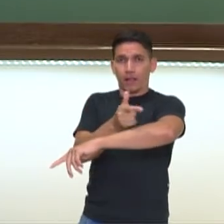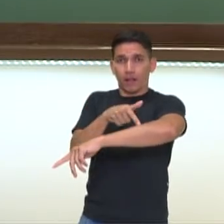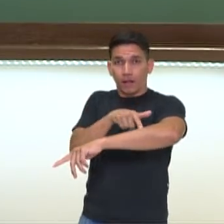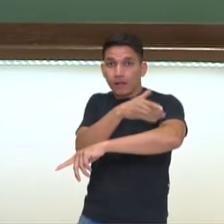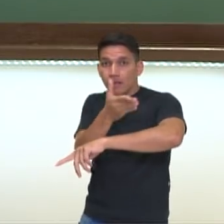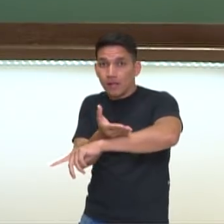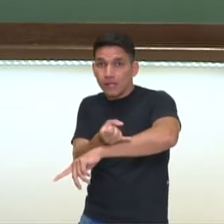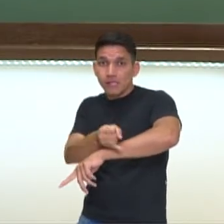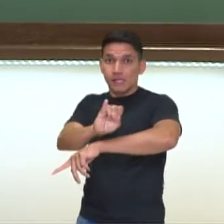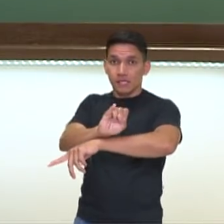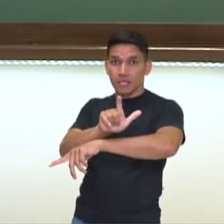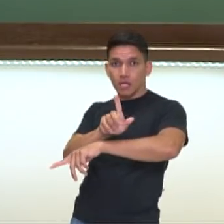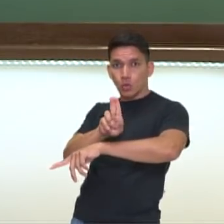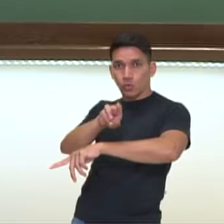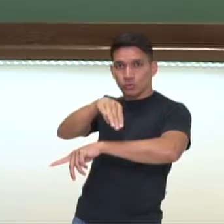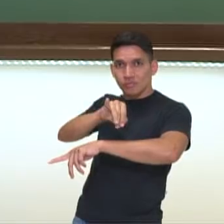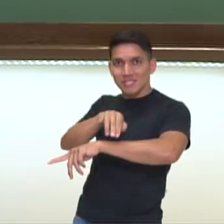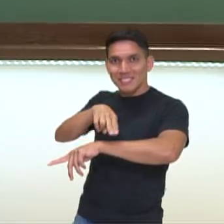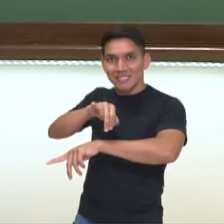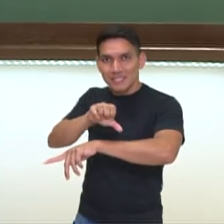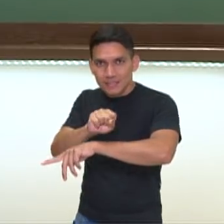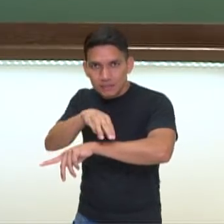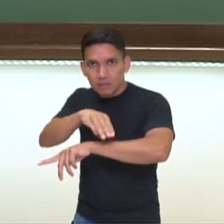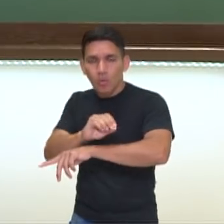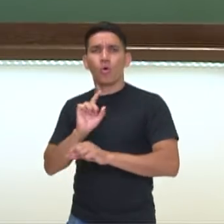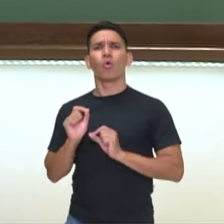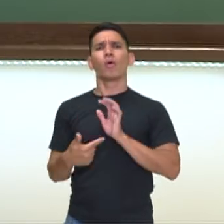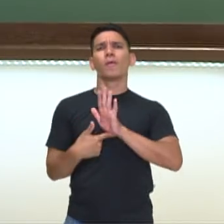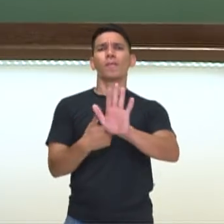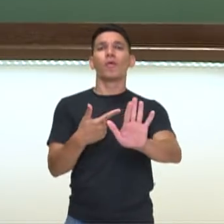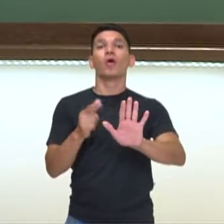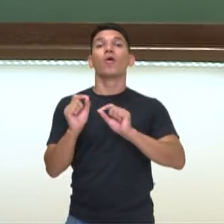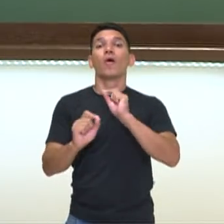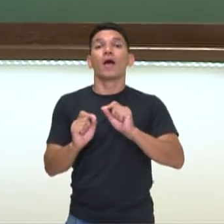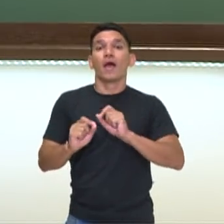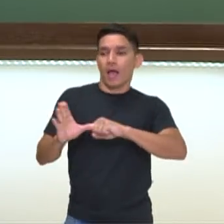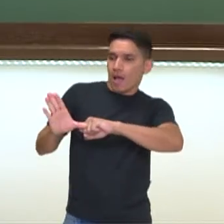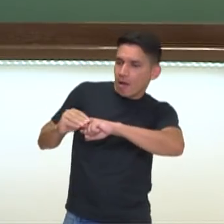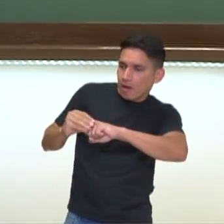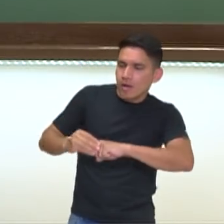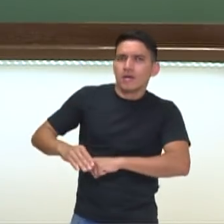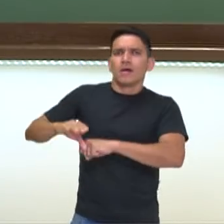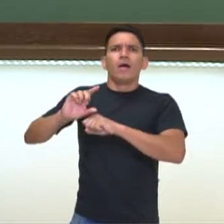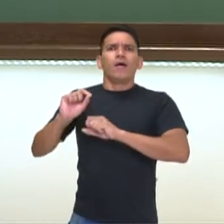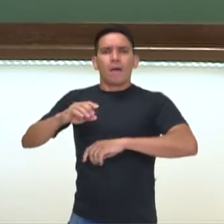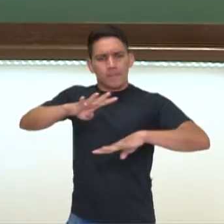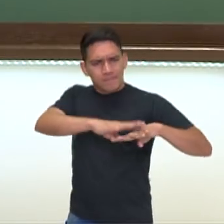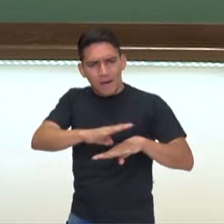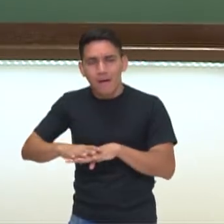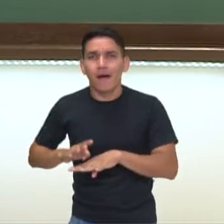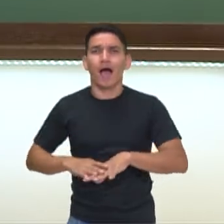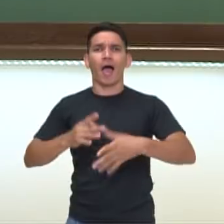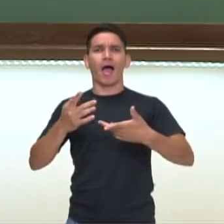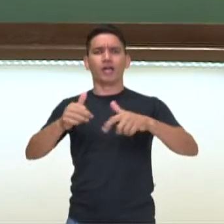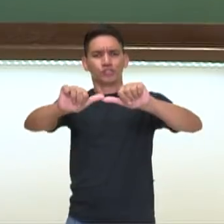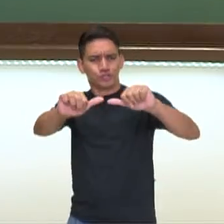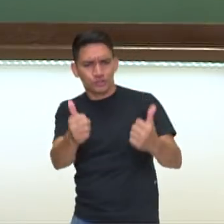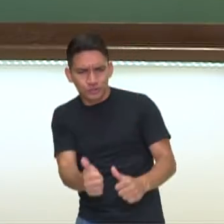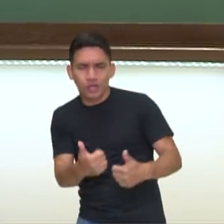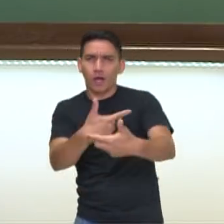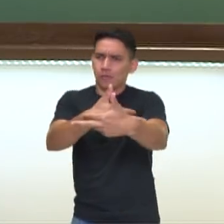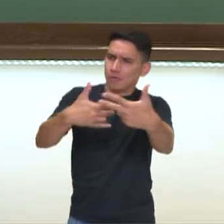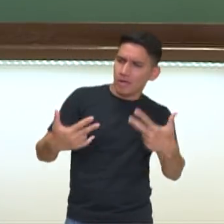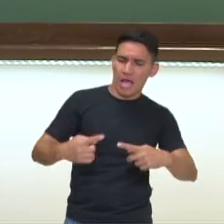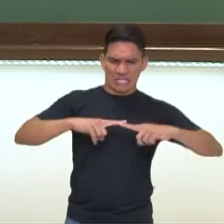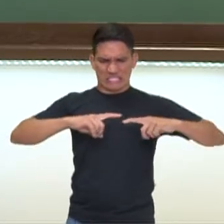Trevas, costumava-se dizer que o conhecimento, que a matemática, que a geometria, que a ciência